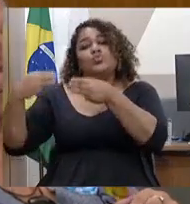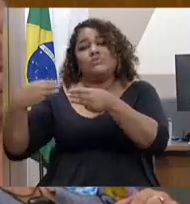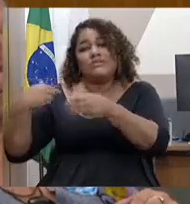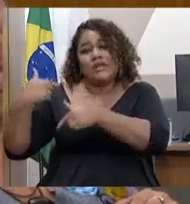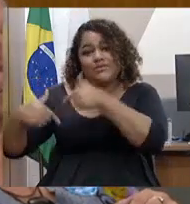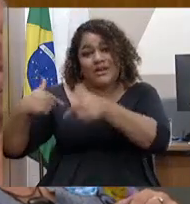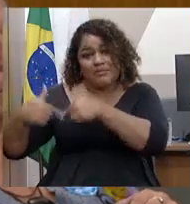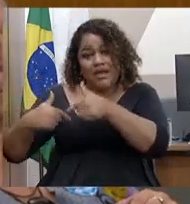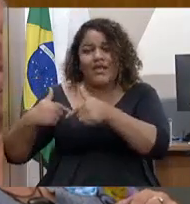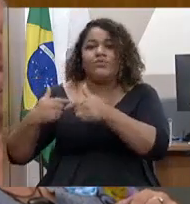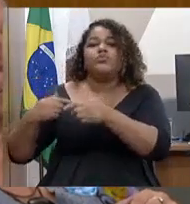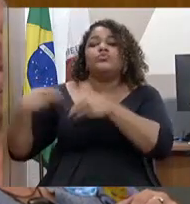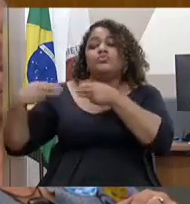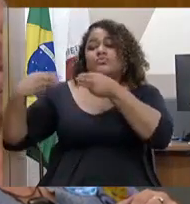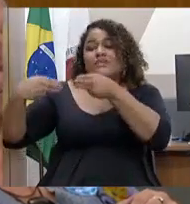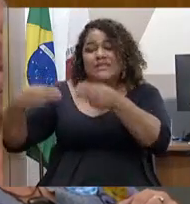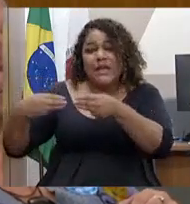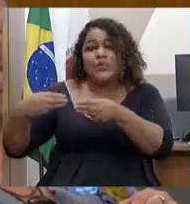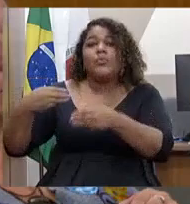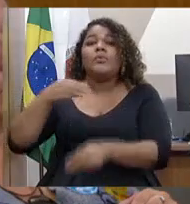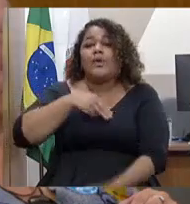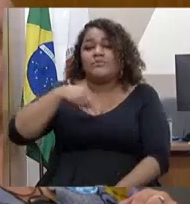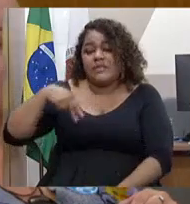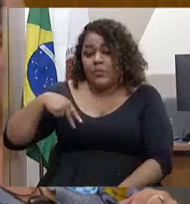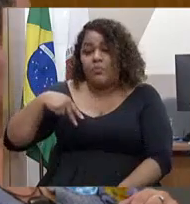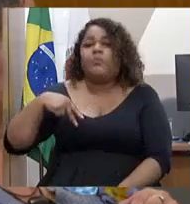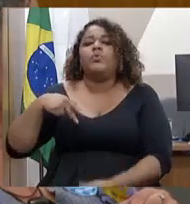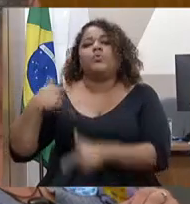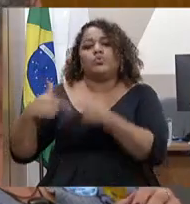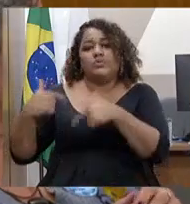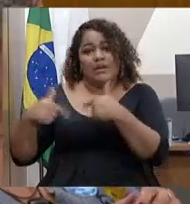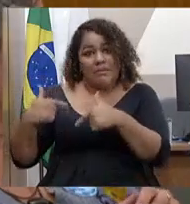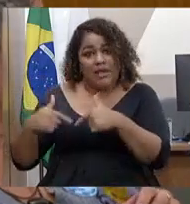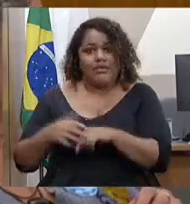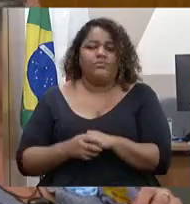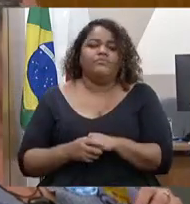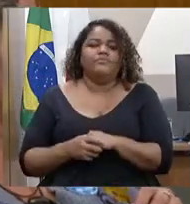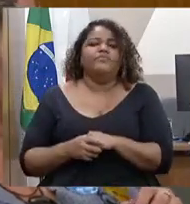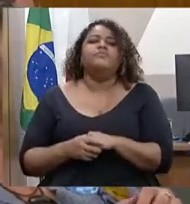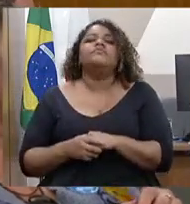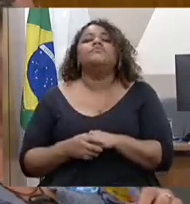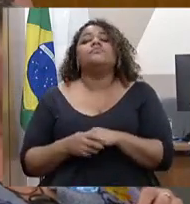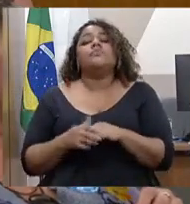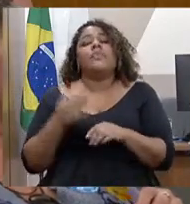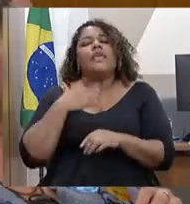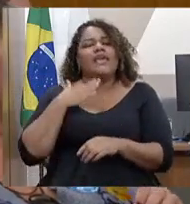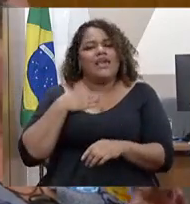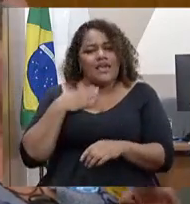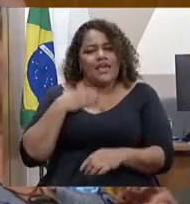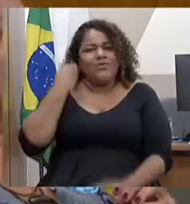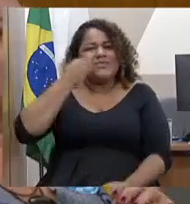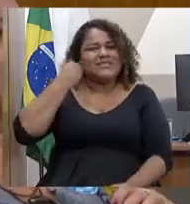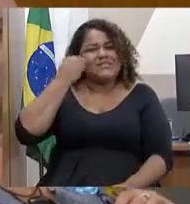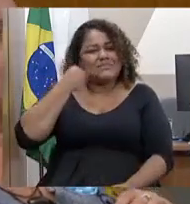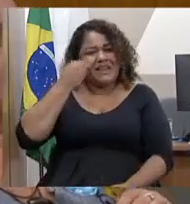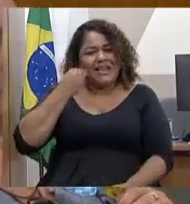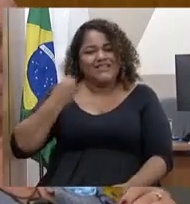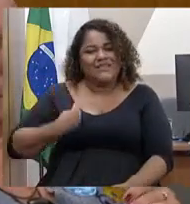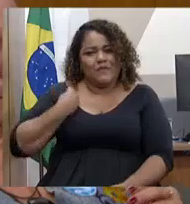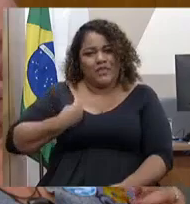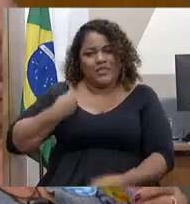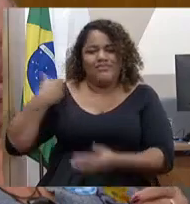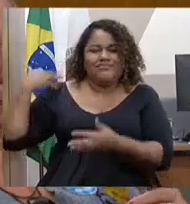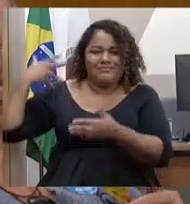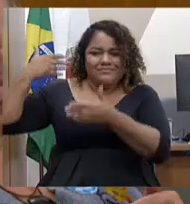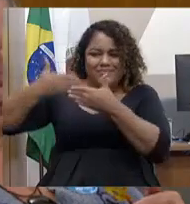do Trabalho Durante a minha vida sindical conseguimos fazer bastante tempo